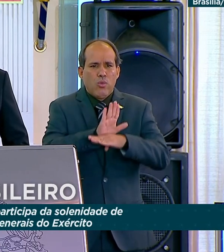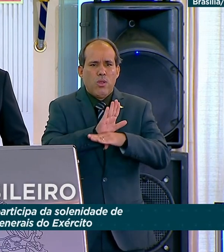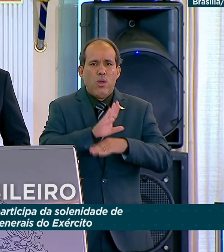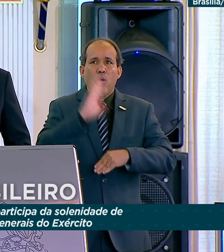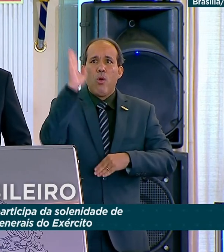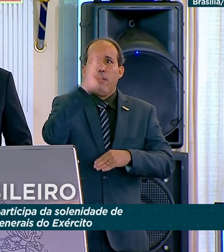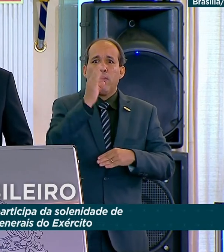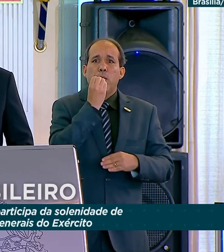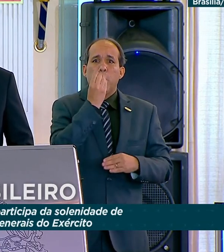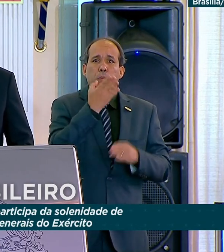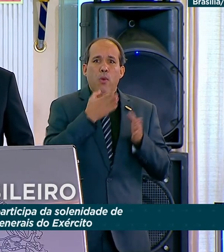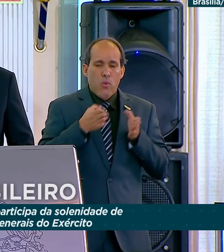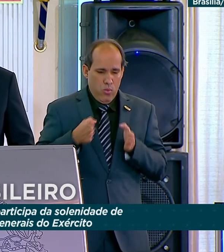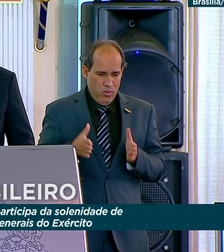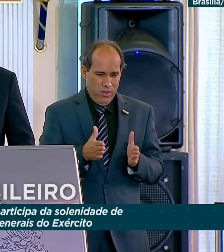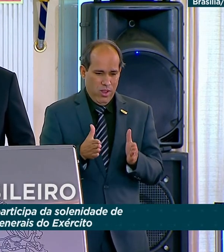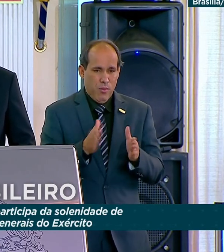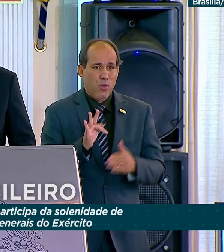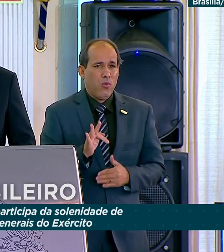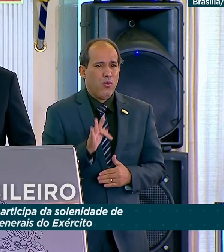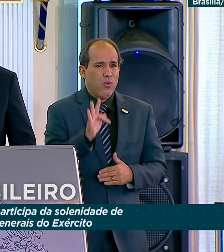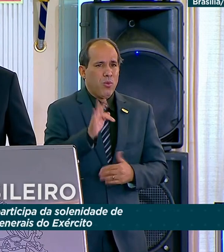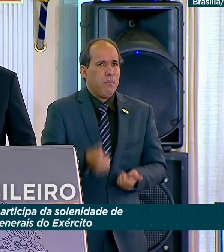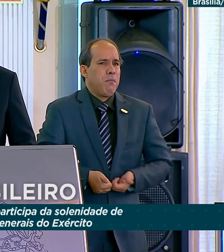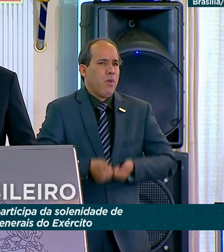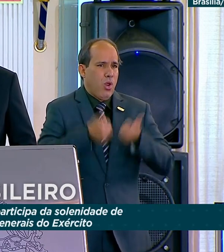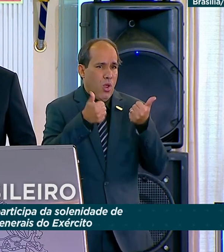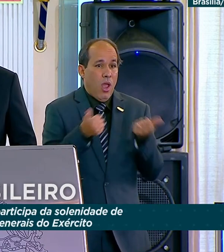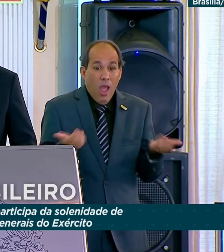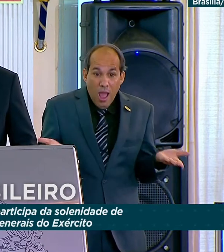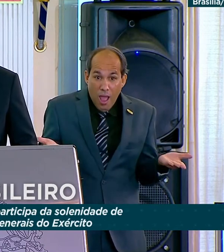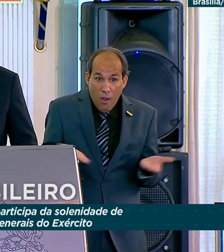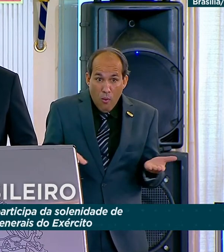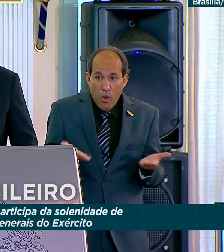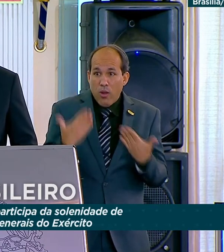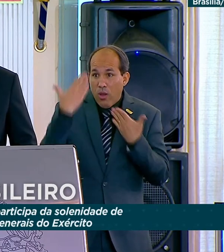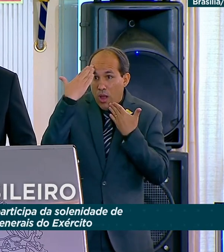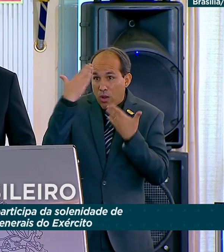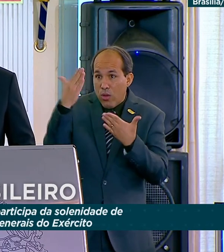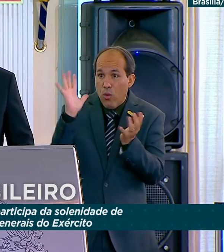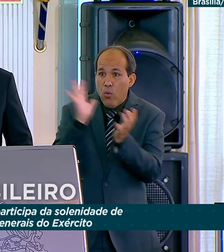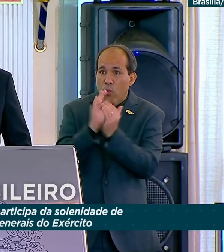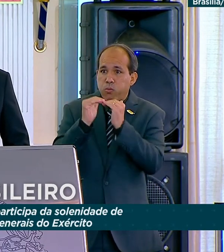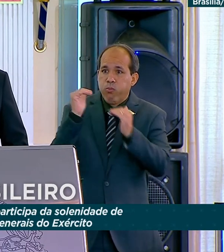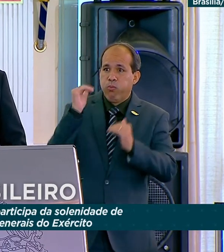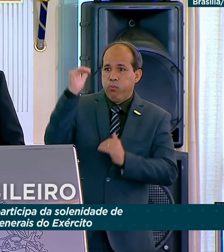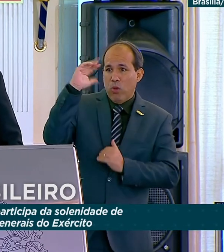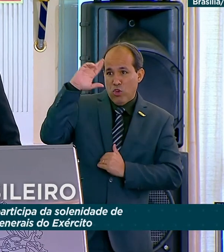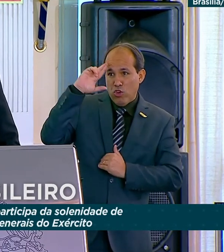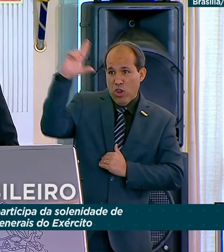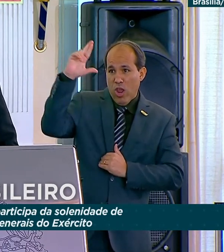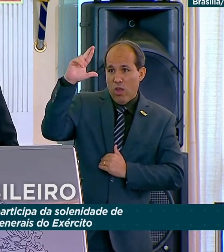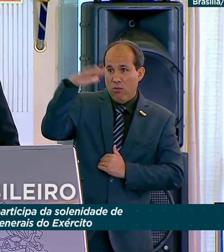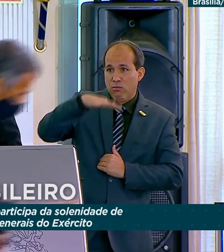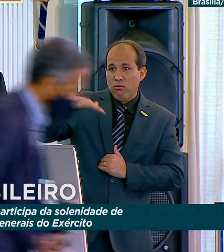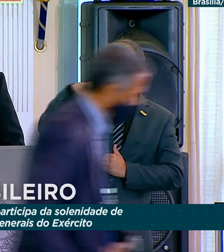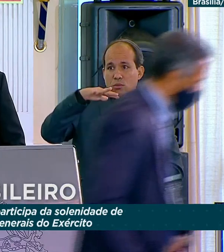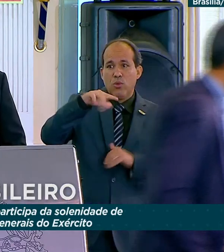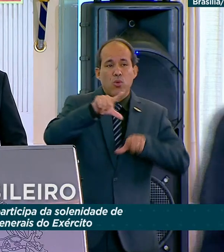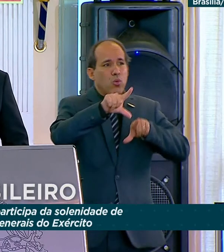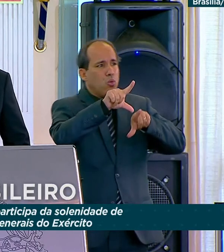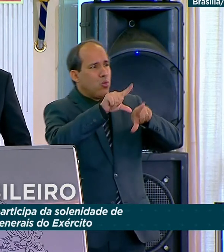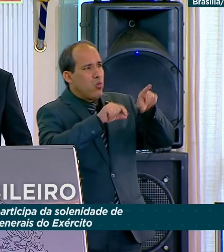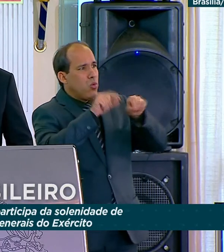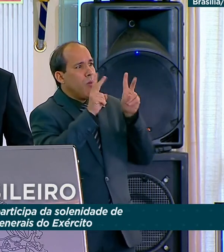um bom de ser neste momento Agradeço o alto comando pela escolha